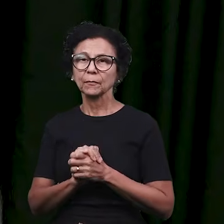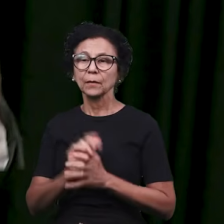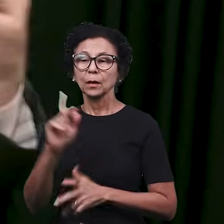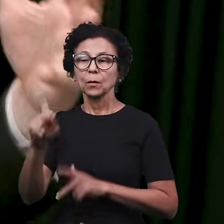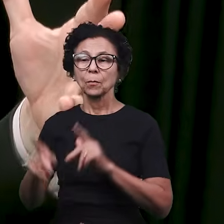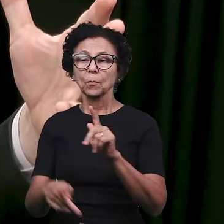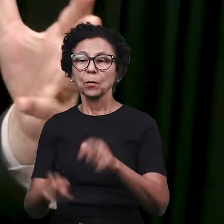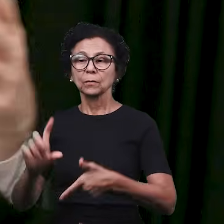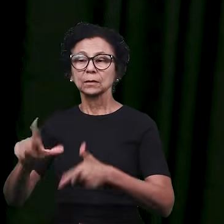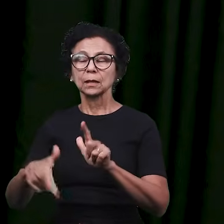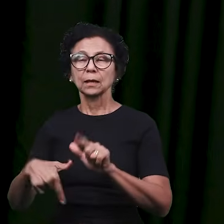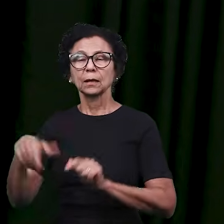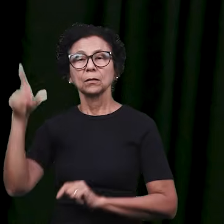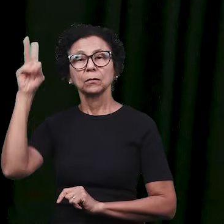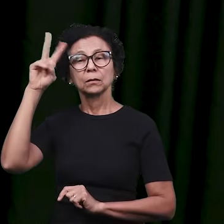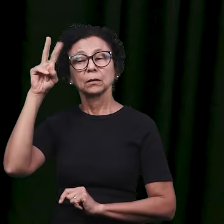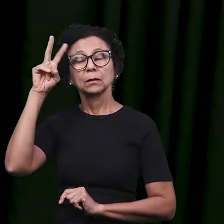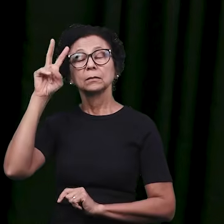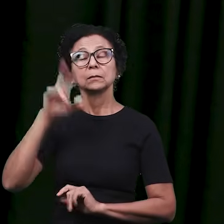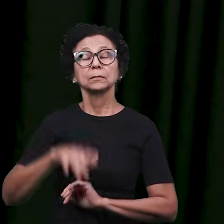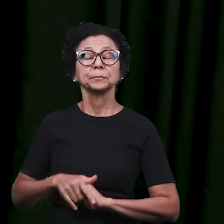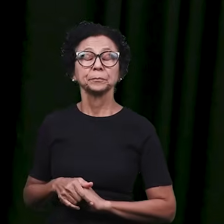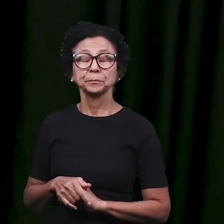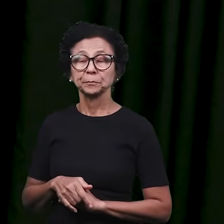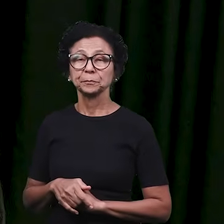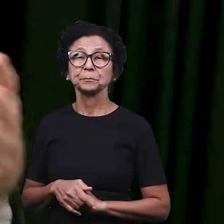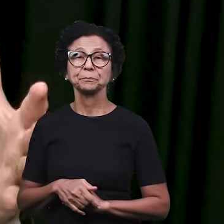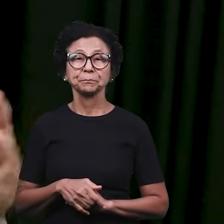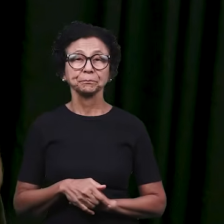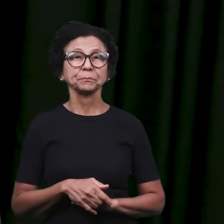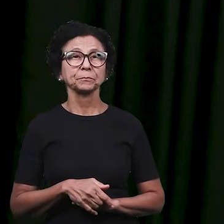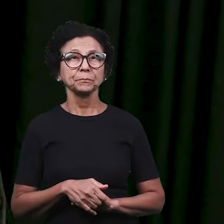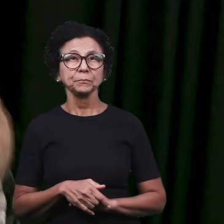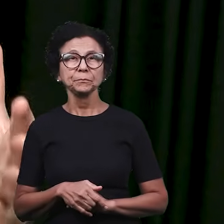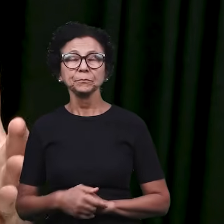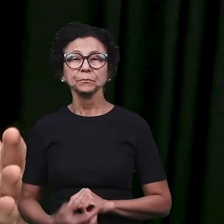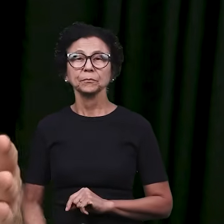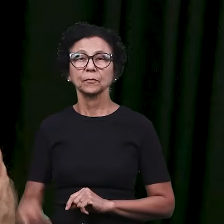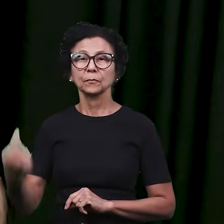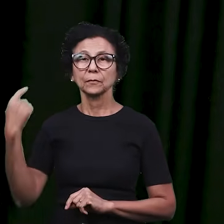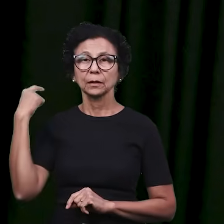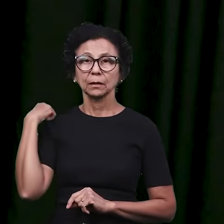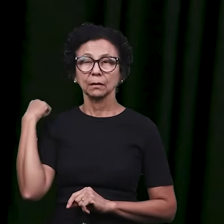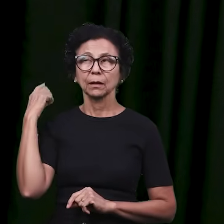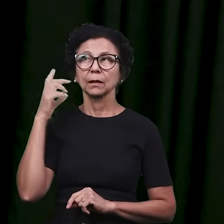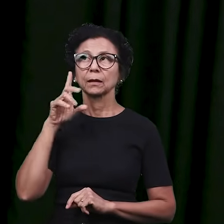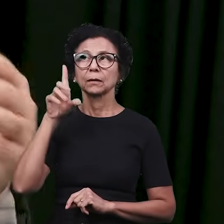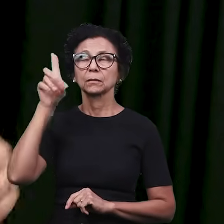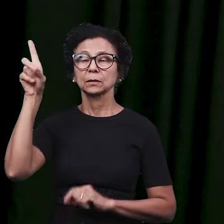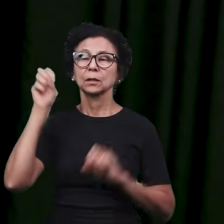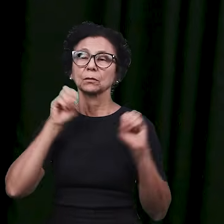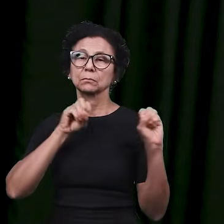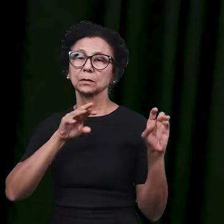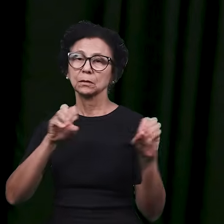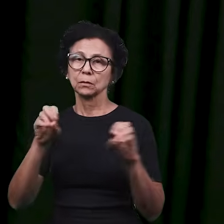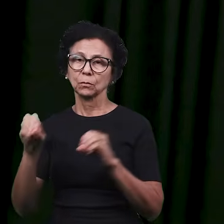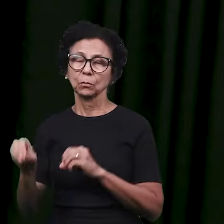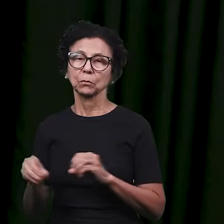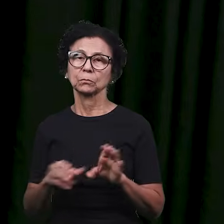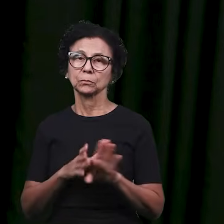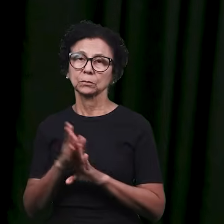se lembre futuramente daquilo que Deus havia ensinado, deixado como orientações. Tem algum comentário